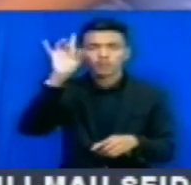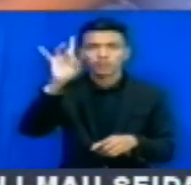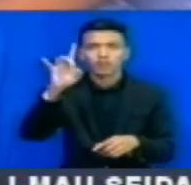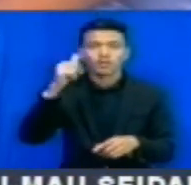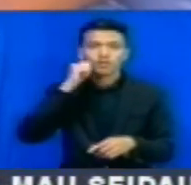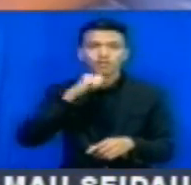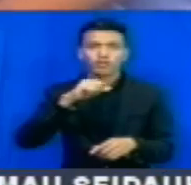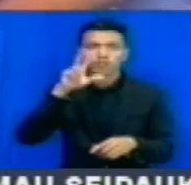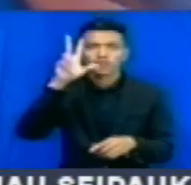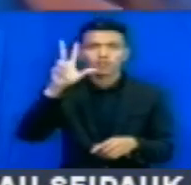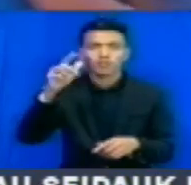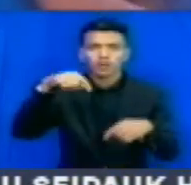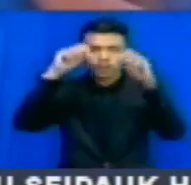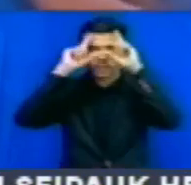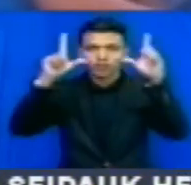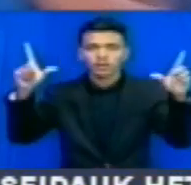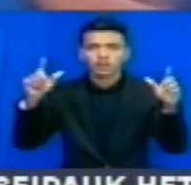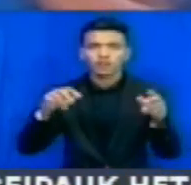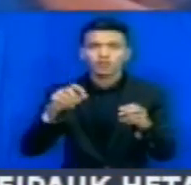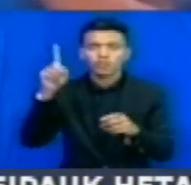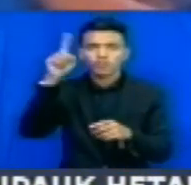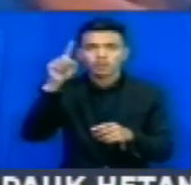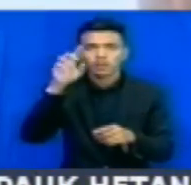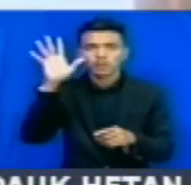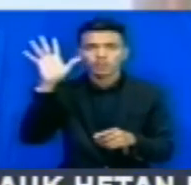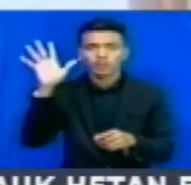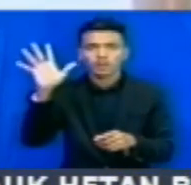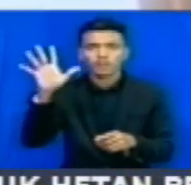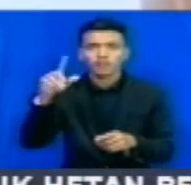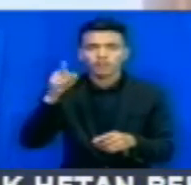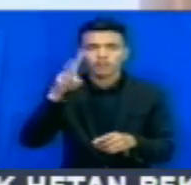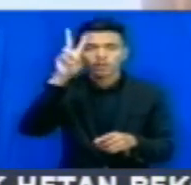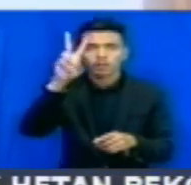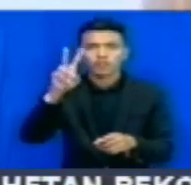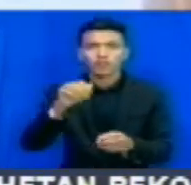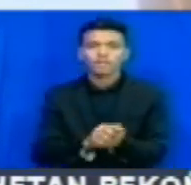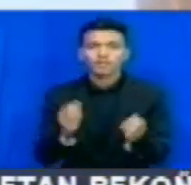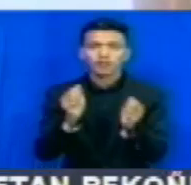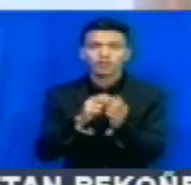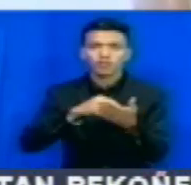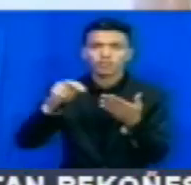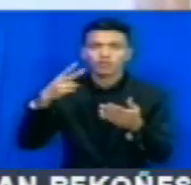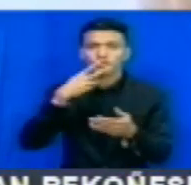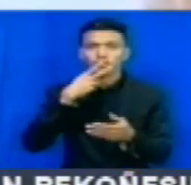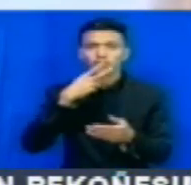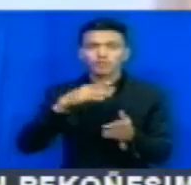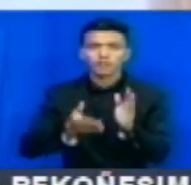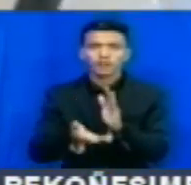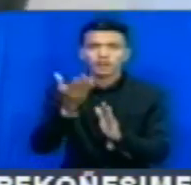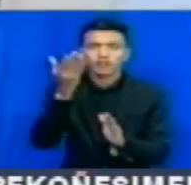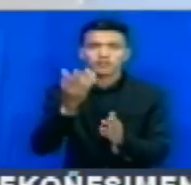ba dalatolu e Timor-Leste, o por cento lima, vírgula rua. Relaciona o número consumo tabaco nebe